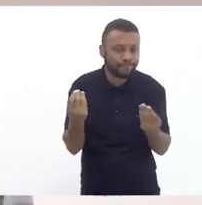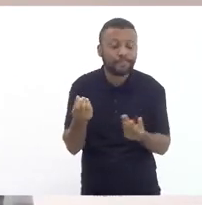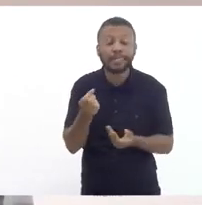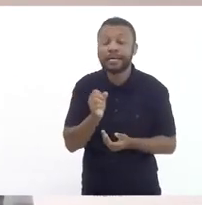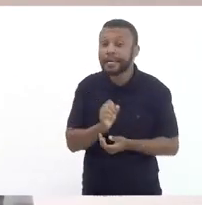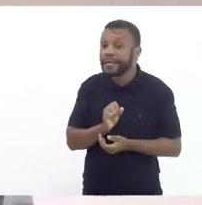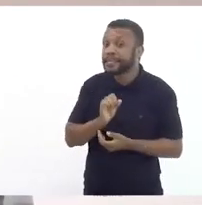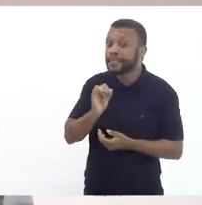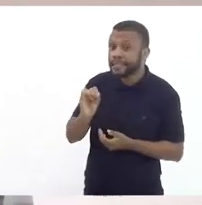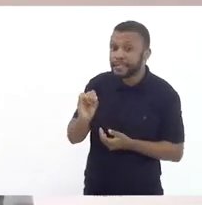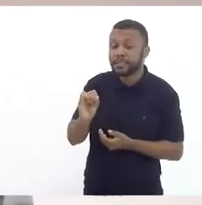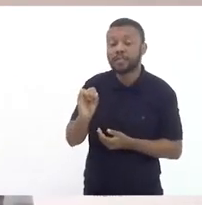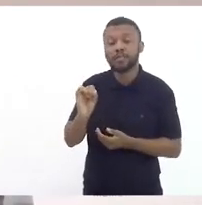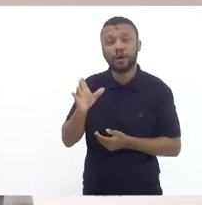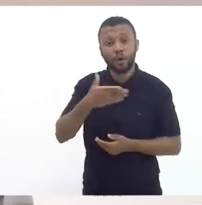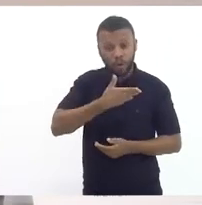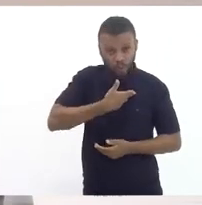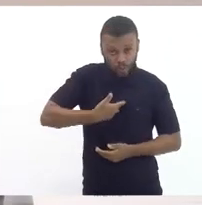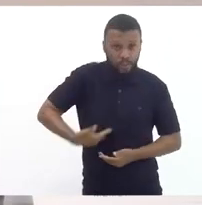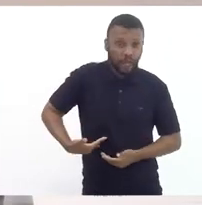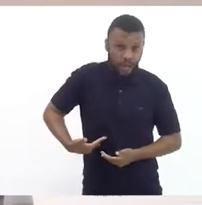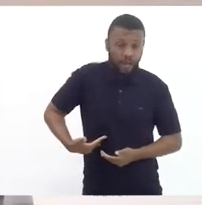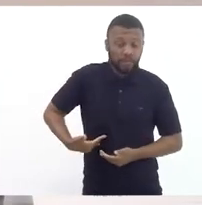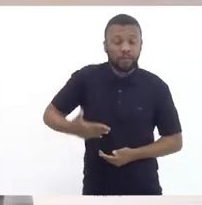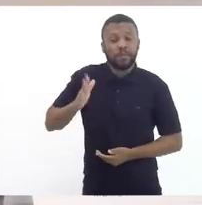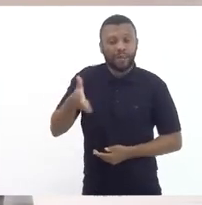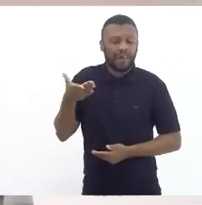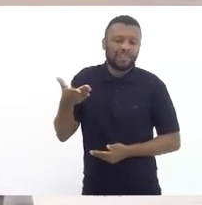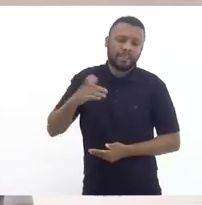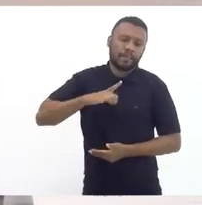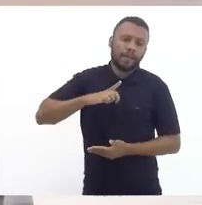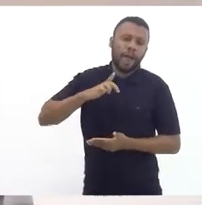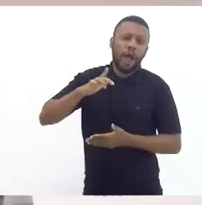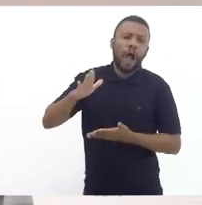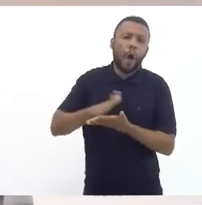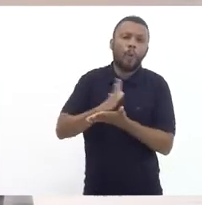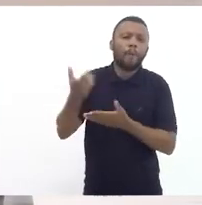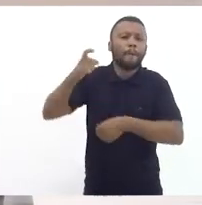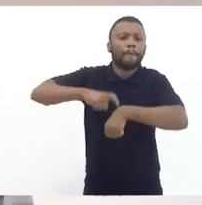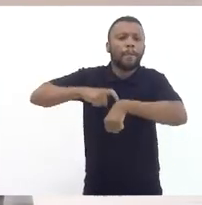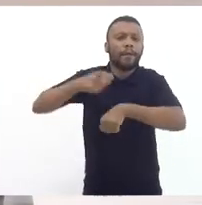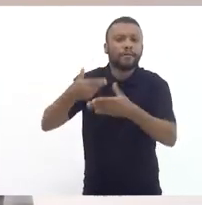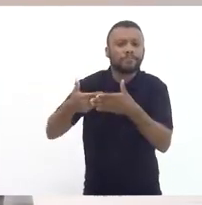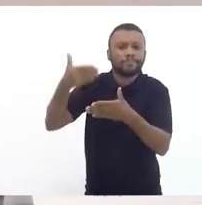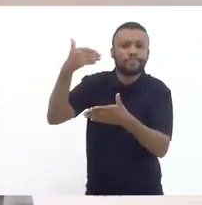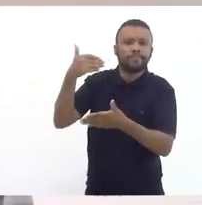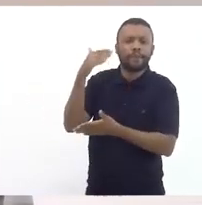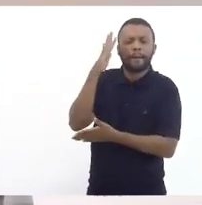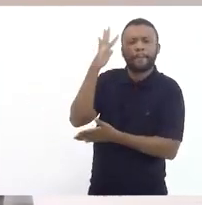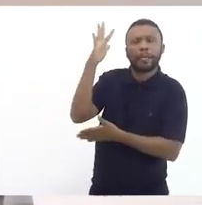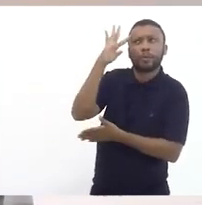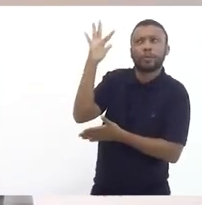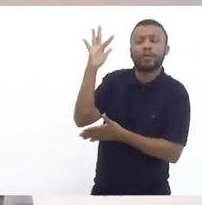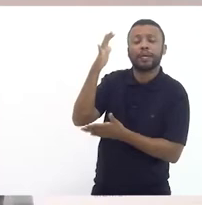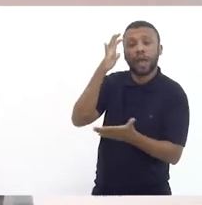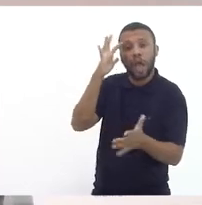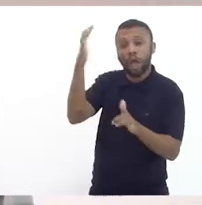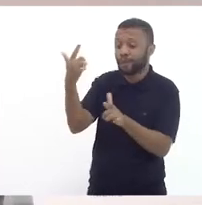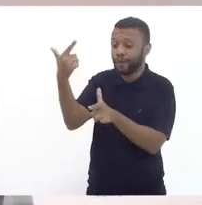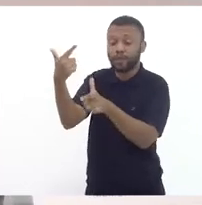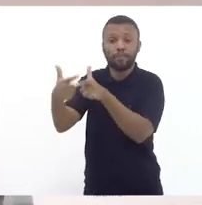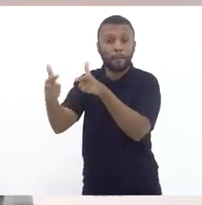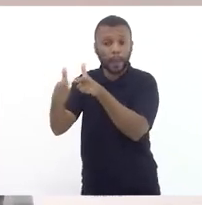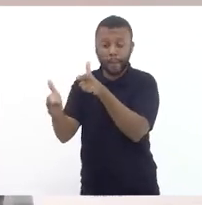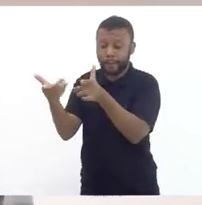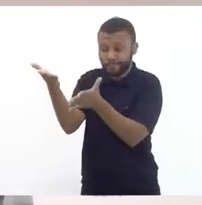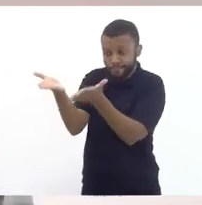se o Estado alguma vez pensou em equacionar esse problema ou